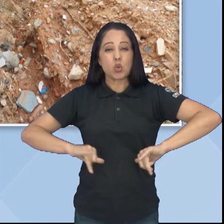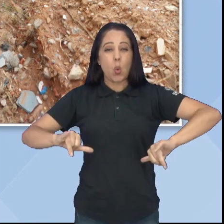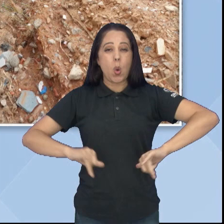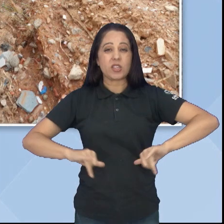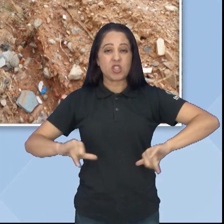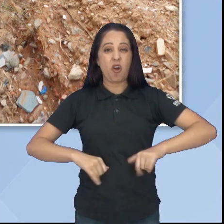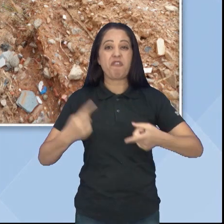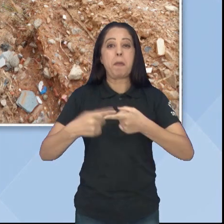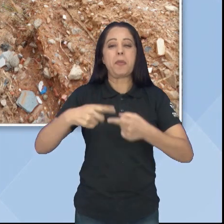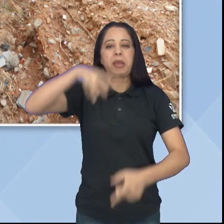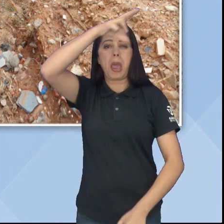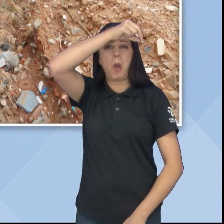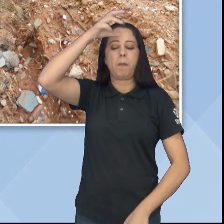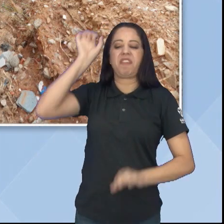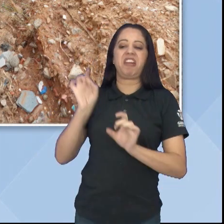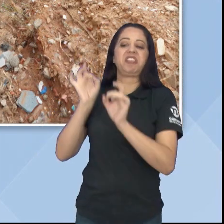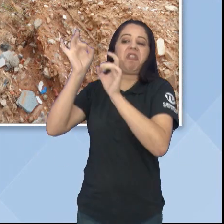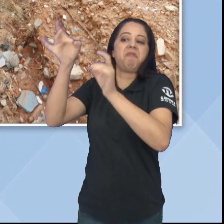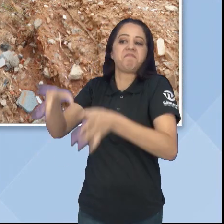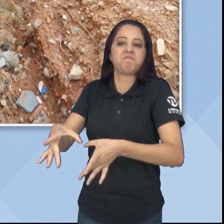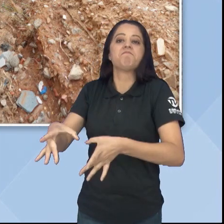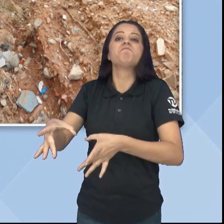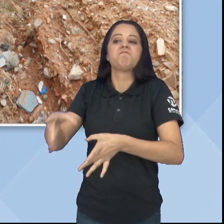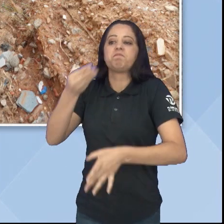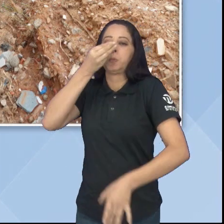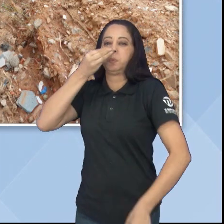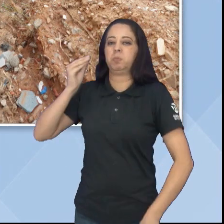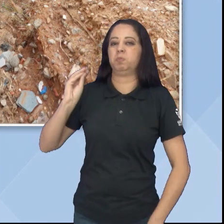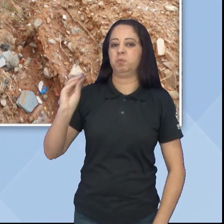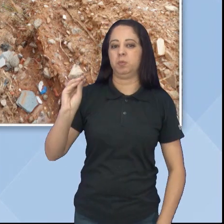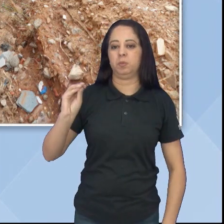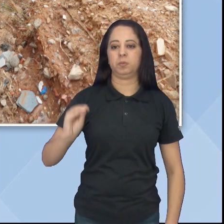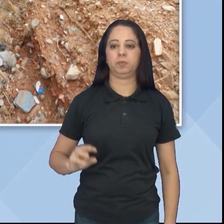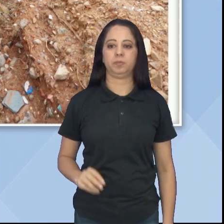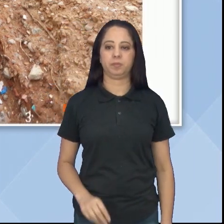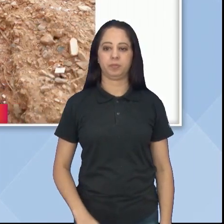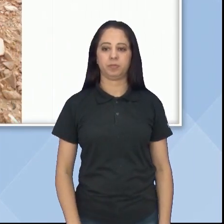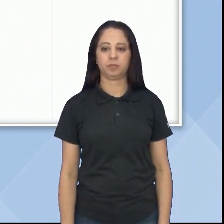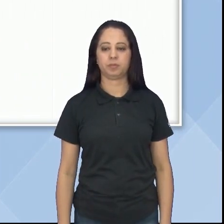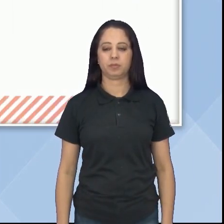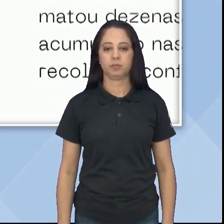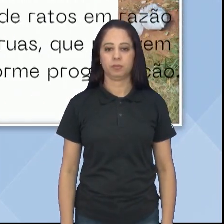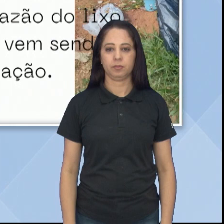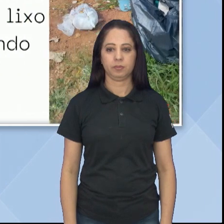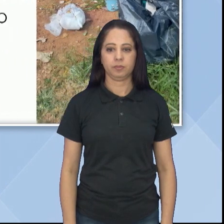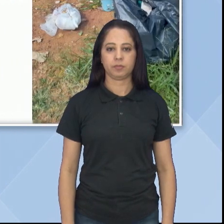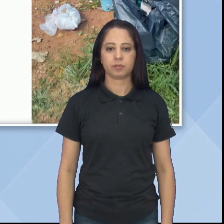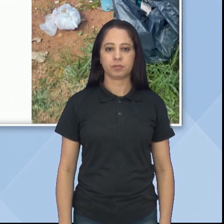do prefeito com os bairros mais distantes do centro. Pode passar.